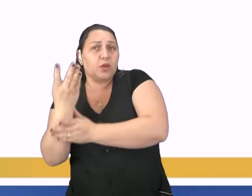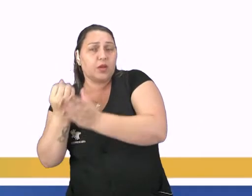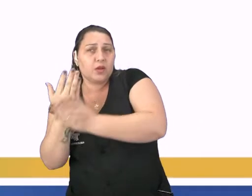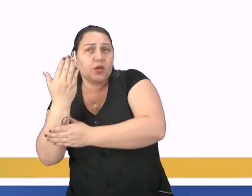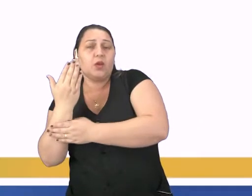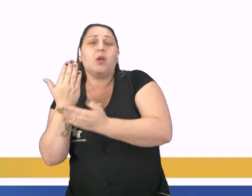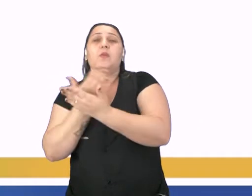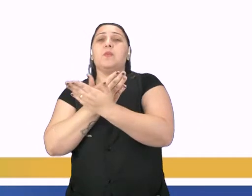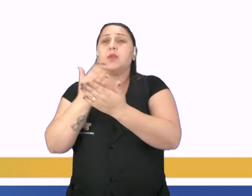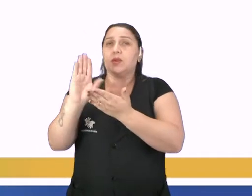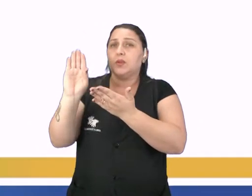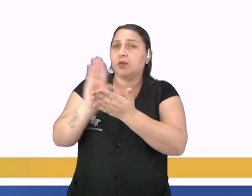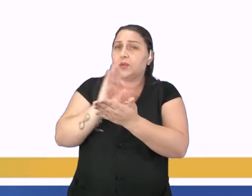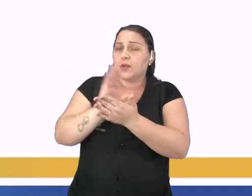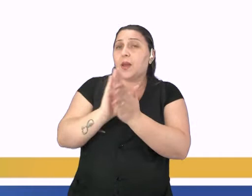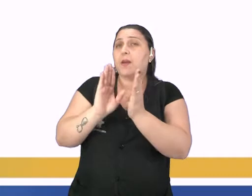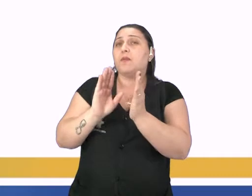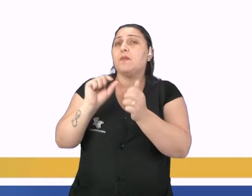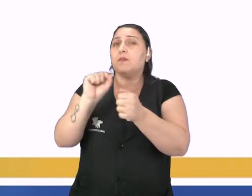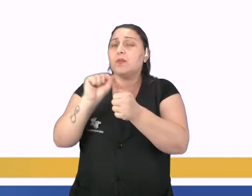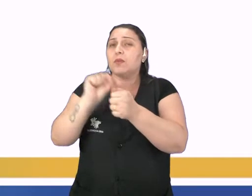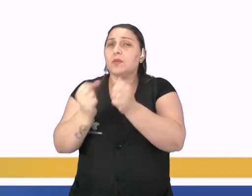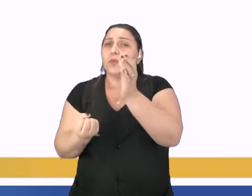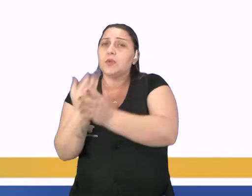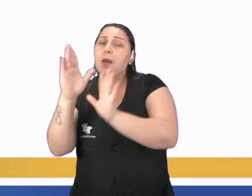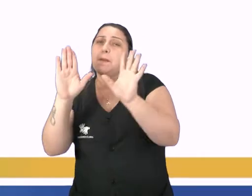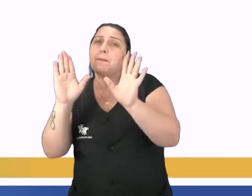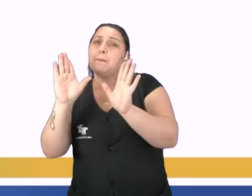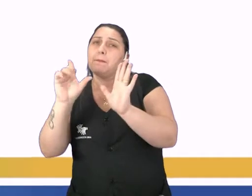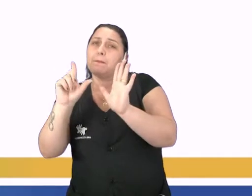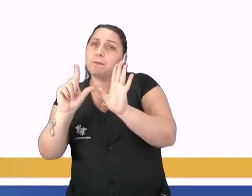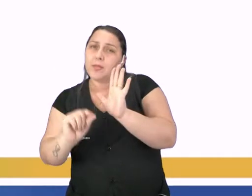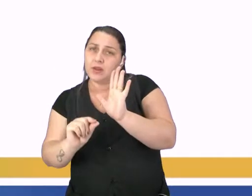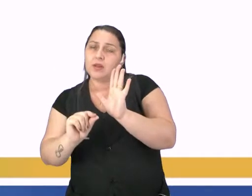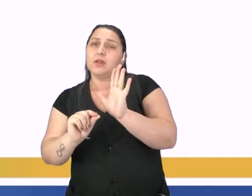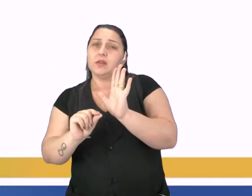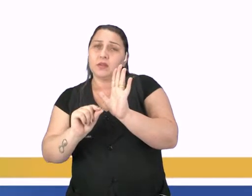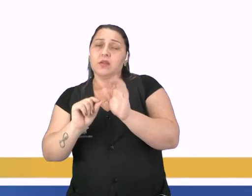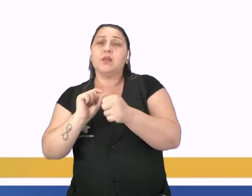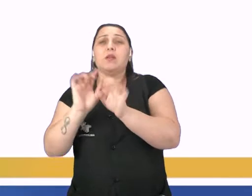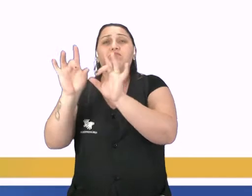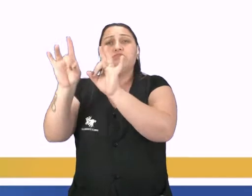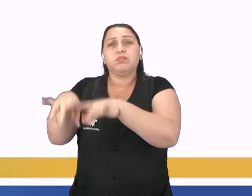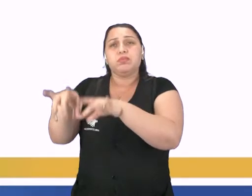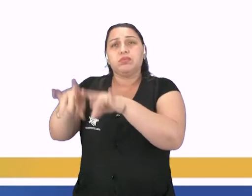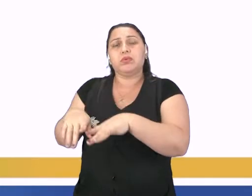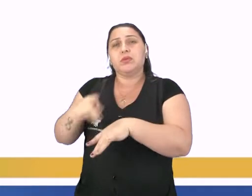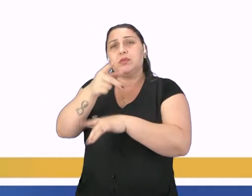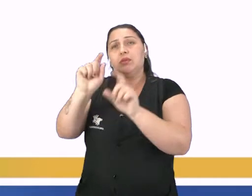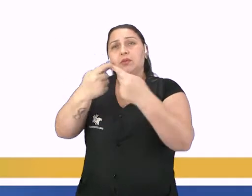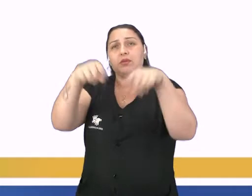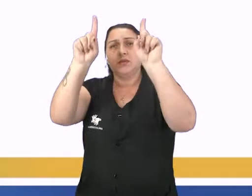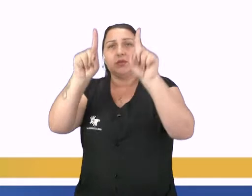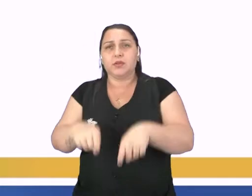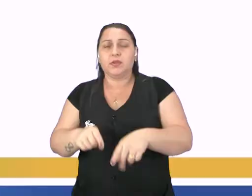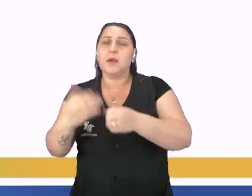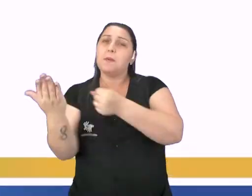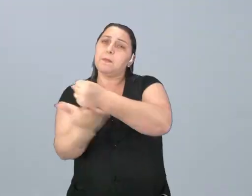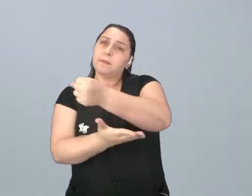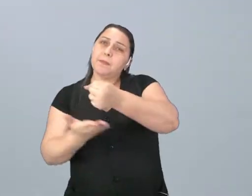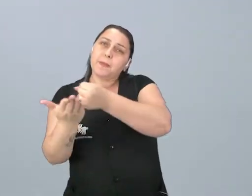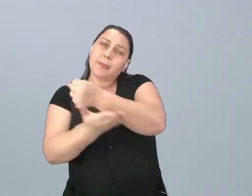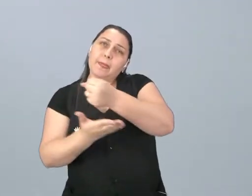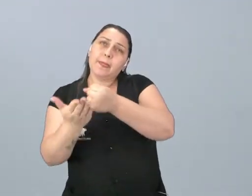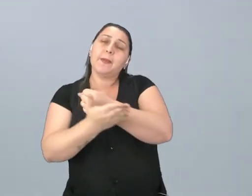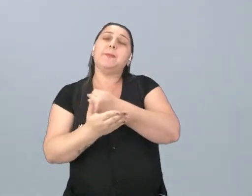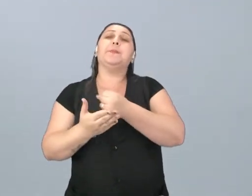a investir e produzir menos, compensando seus déficits com a demissão de funcionários. Então, basicamente,